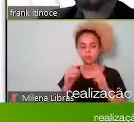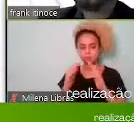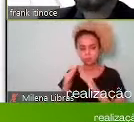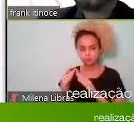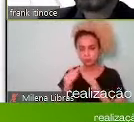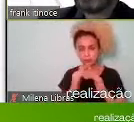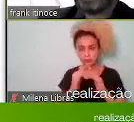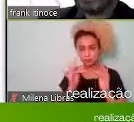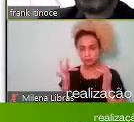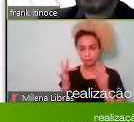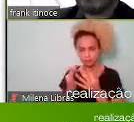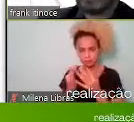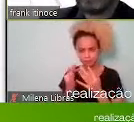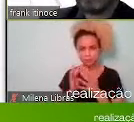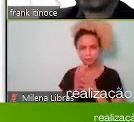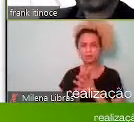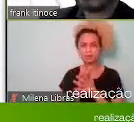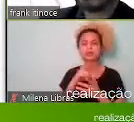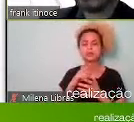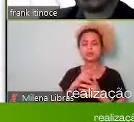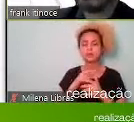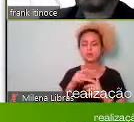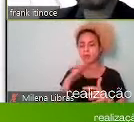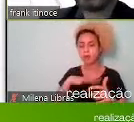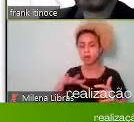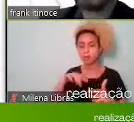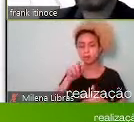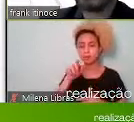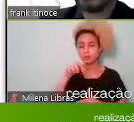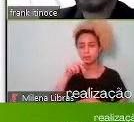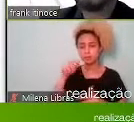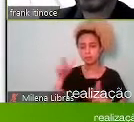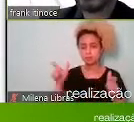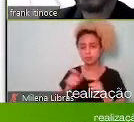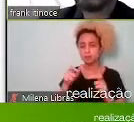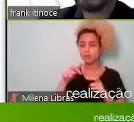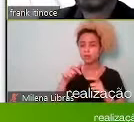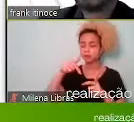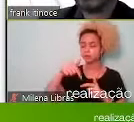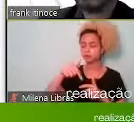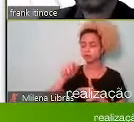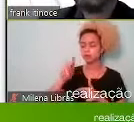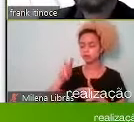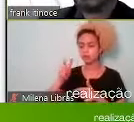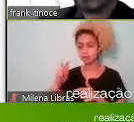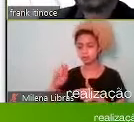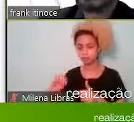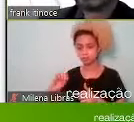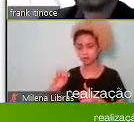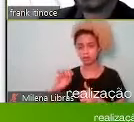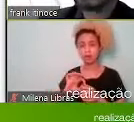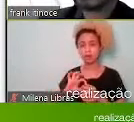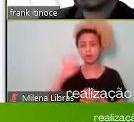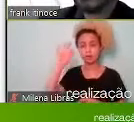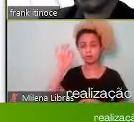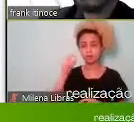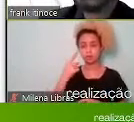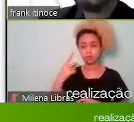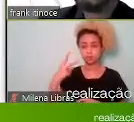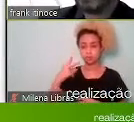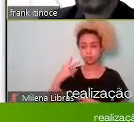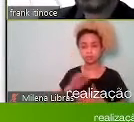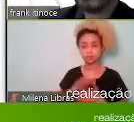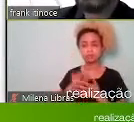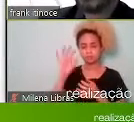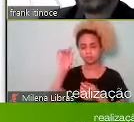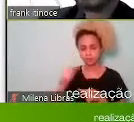multifamiliar. Ele tem uma área maior que 750, menor que 750, tem uma altura menor que 12 metros.